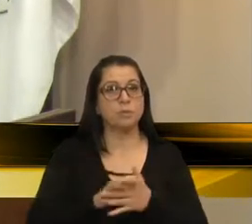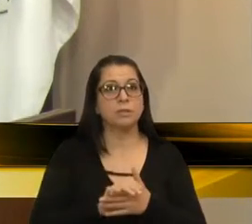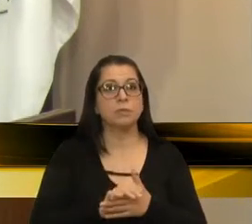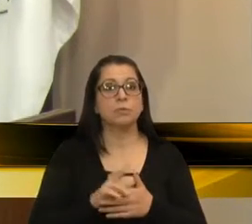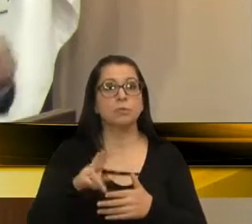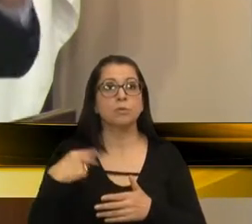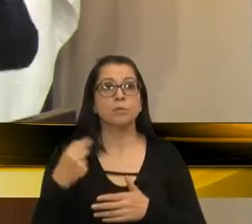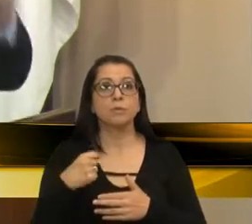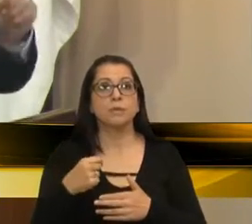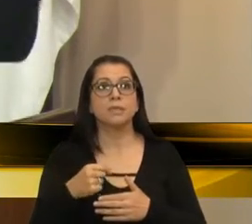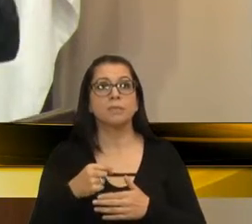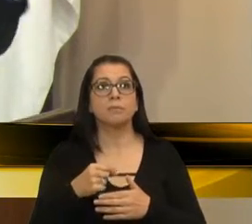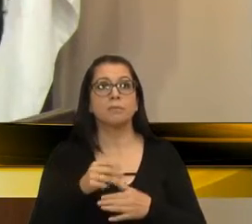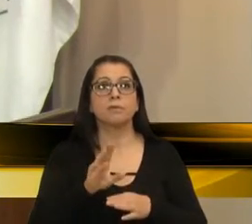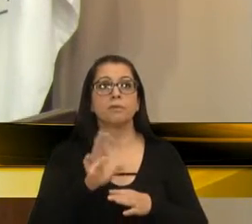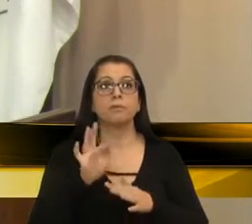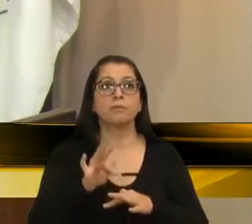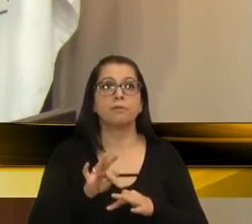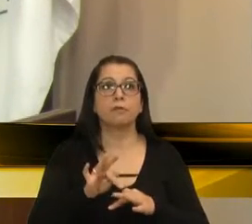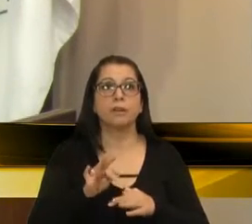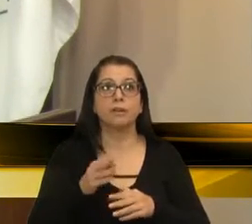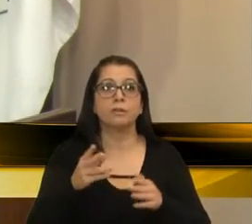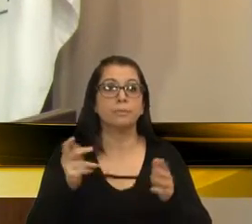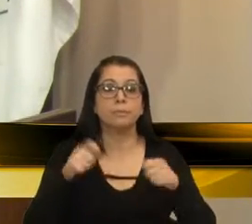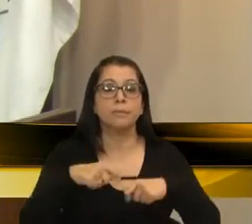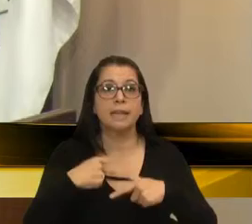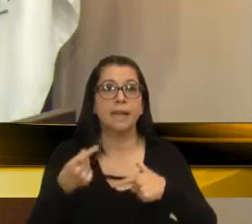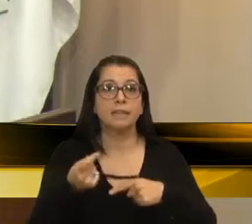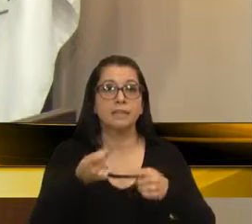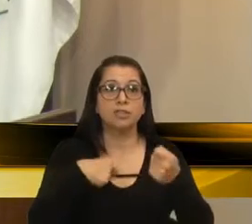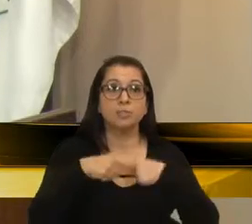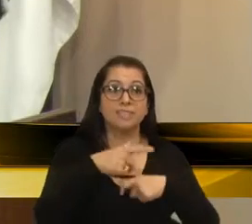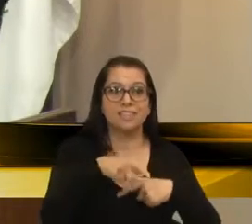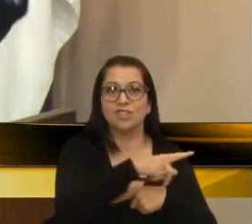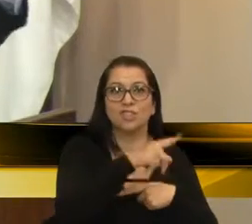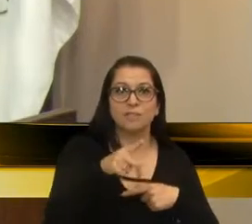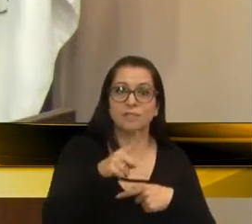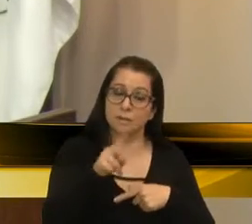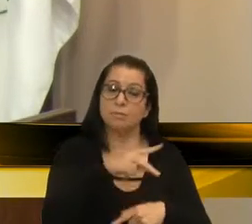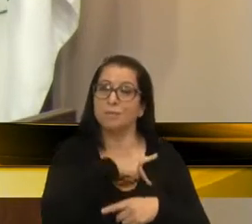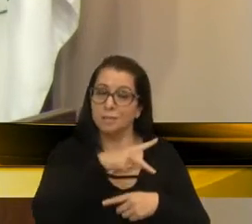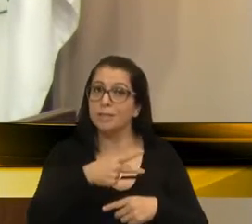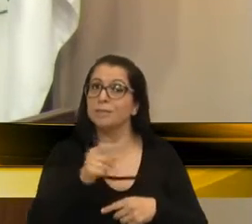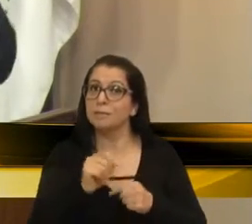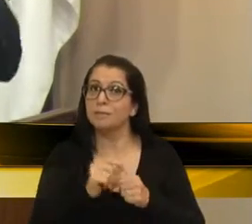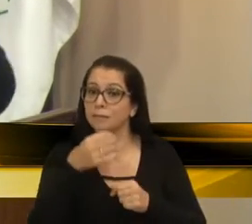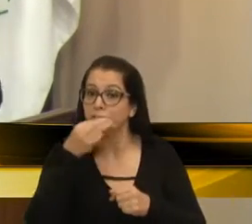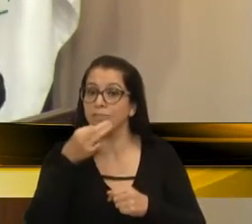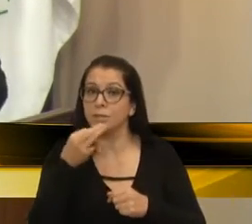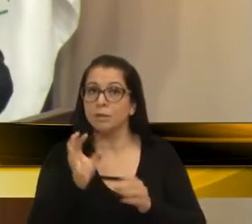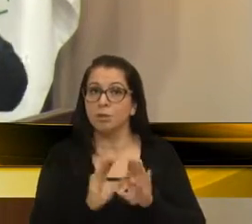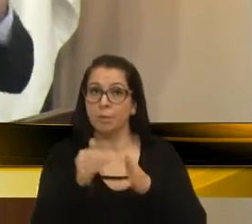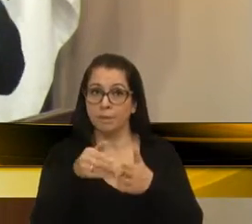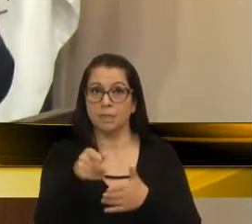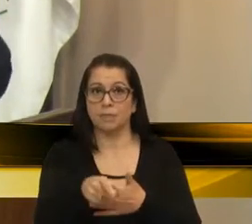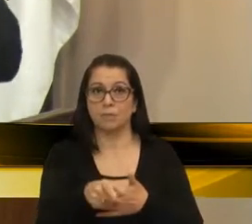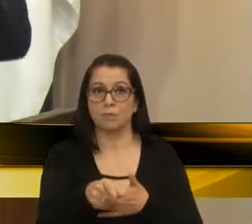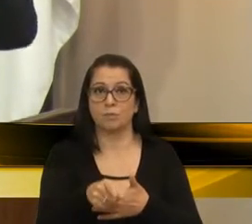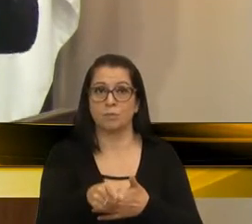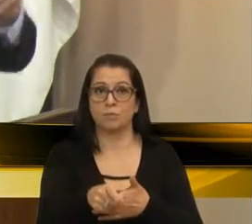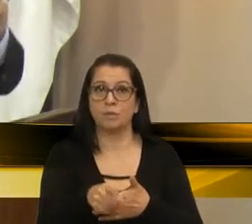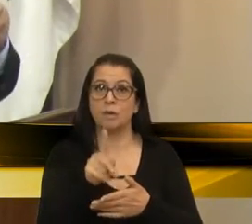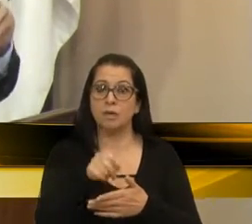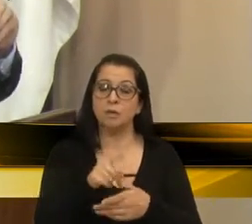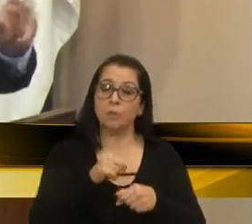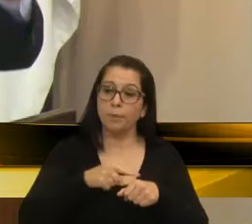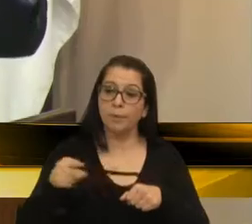nós precisamos esgotar as vias administrativas. E é o que este presidente vai sugerir à comissão, no sentido de que,